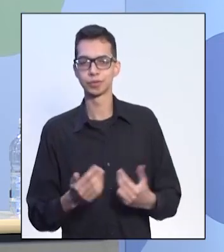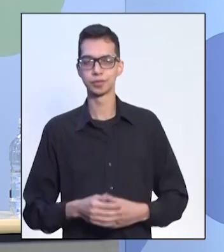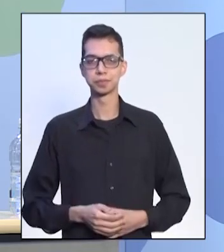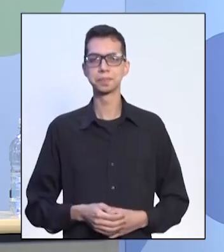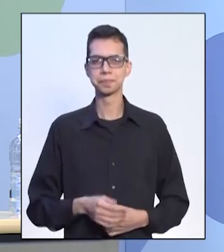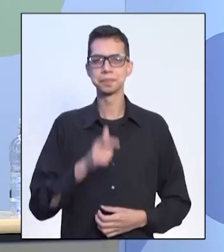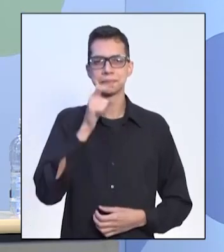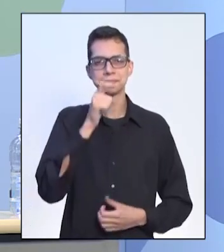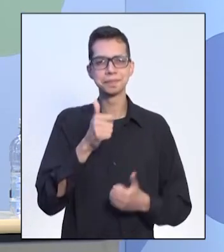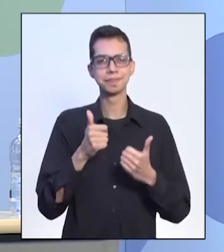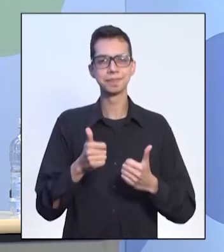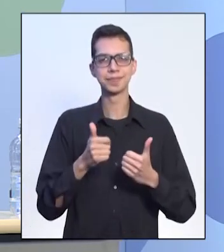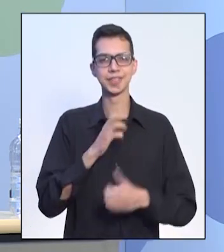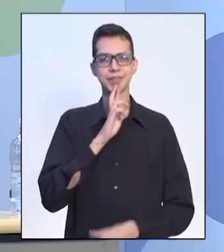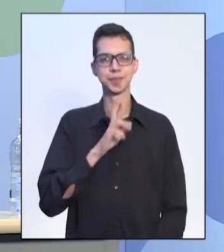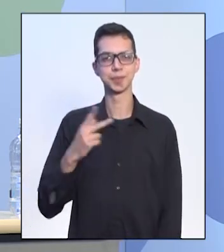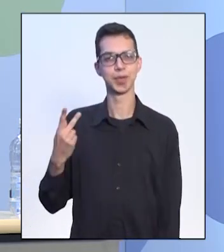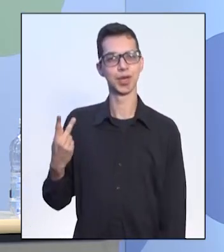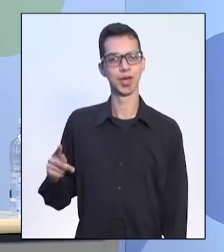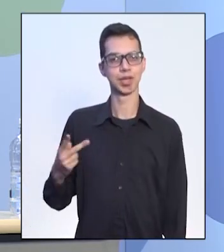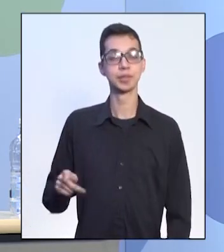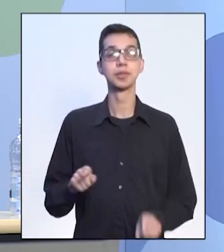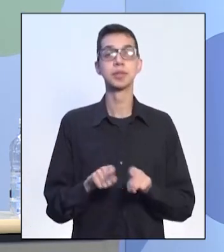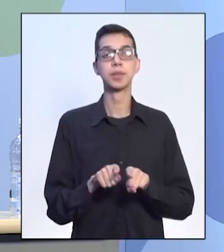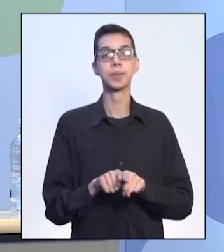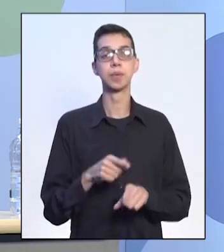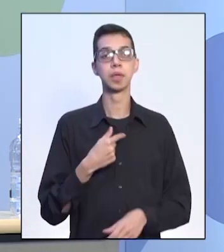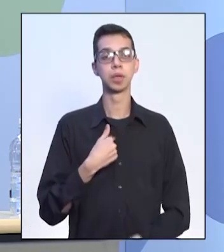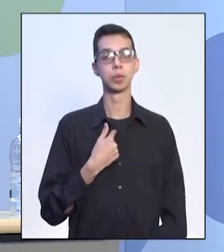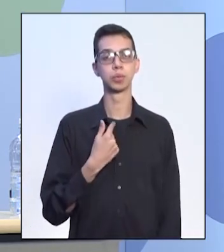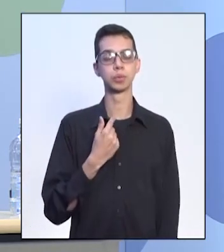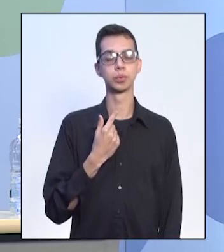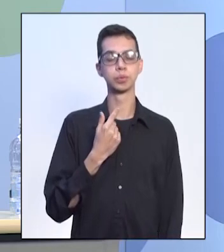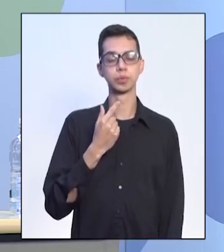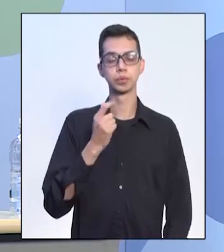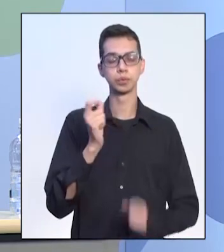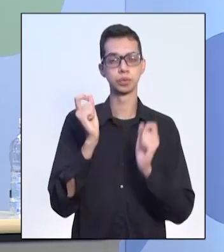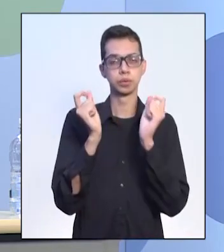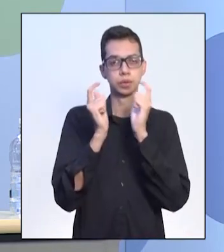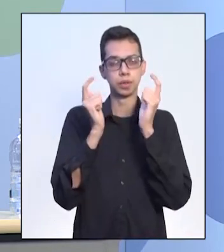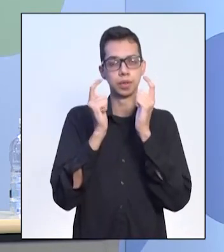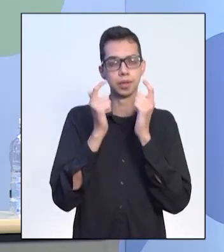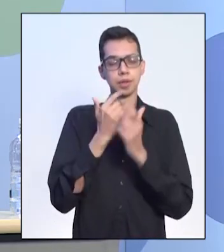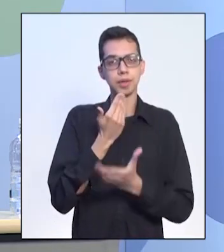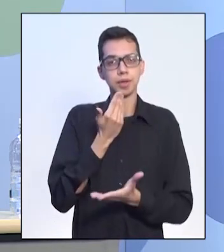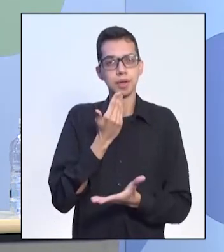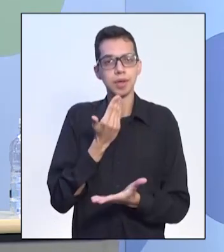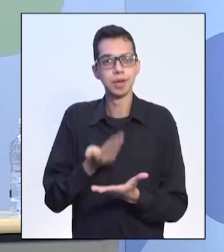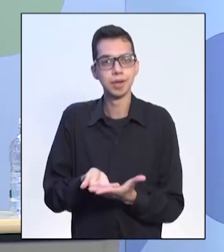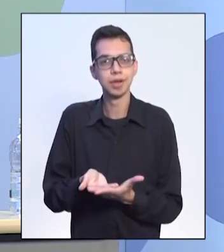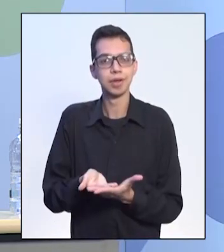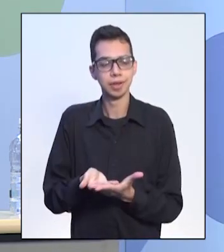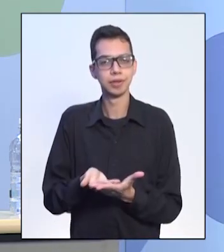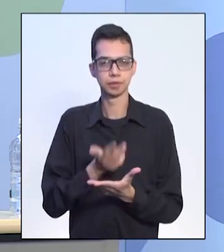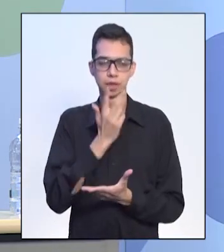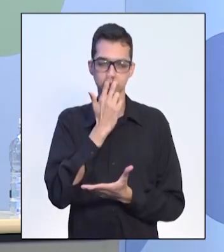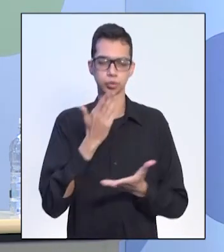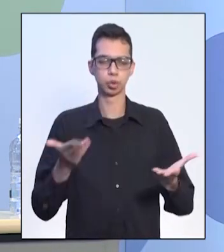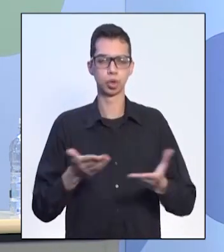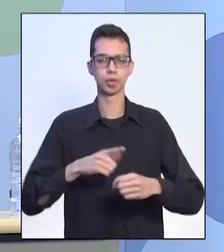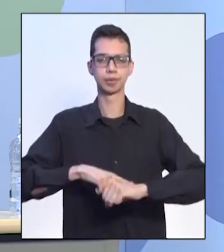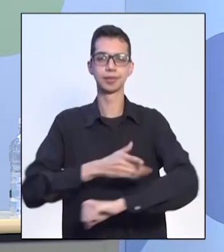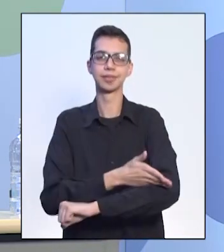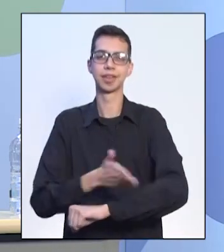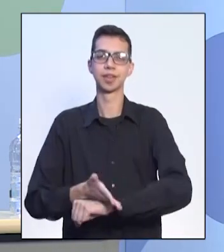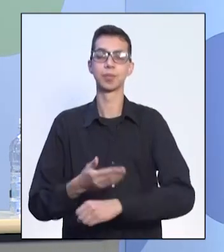Eric. E uma coisa que me chamou bastante atenção, e eu penso que pode estar relacionado com esse momento bem específico que a gente está vivendo